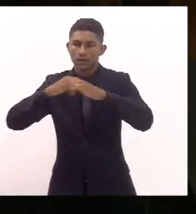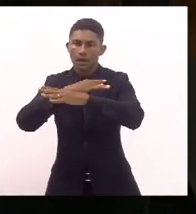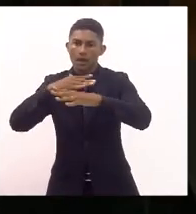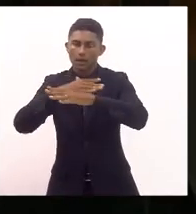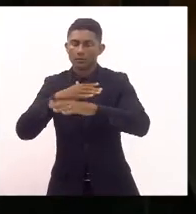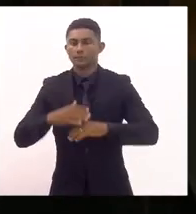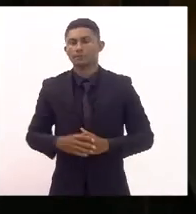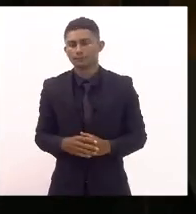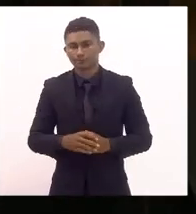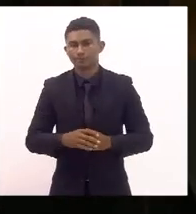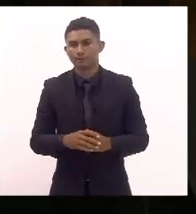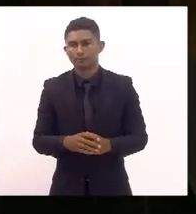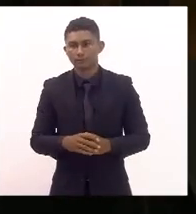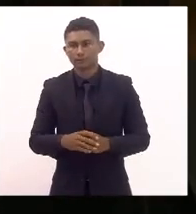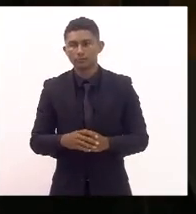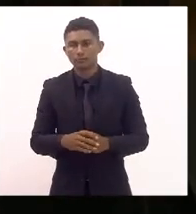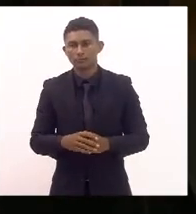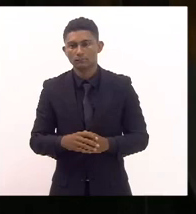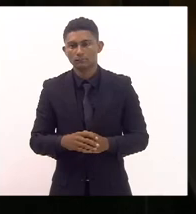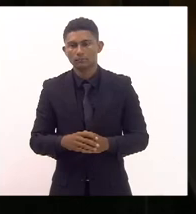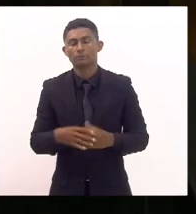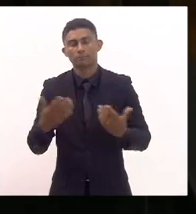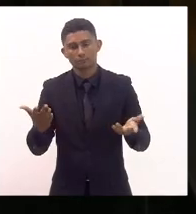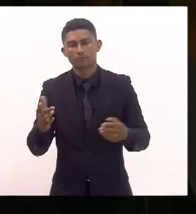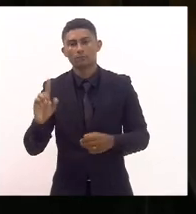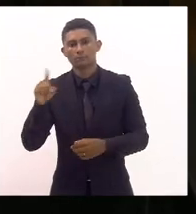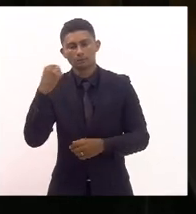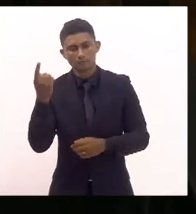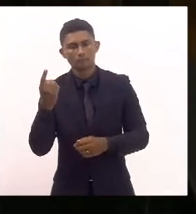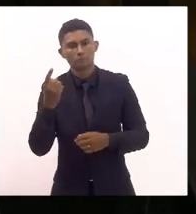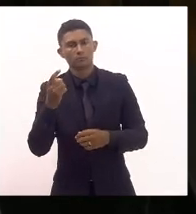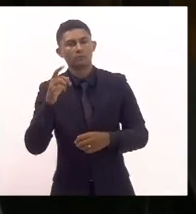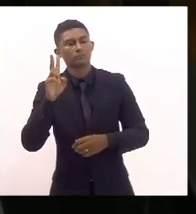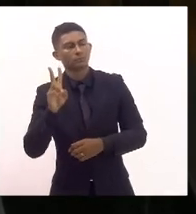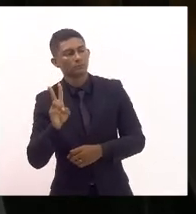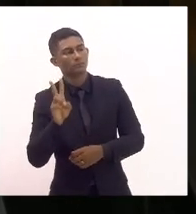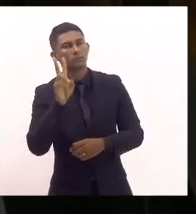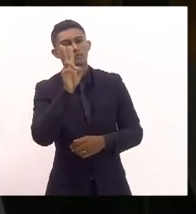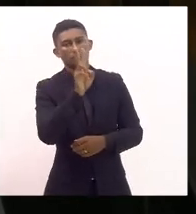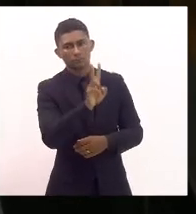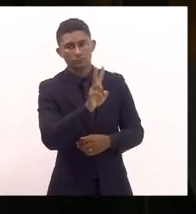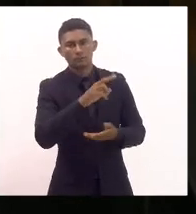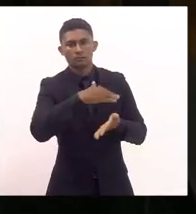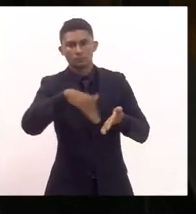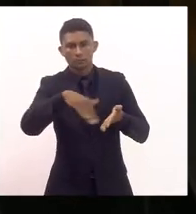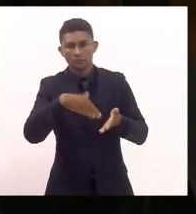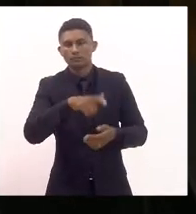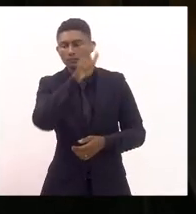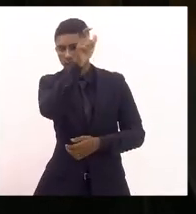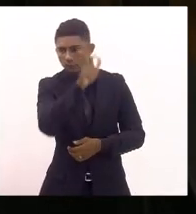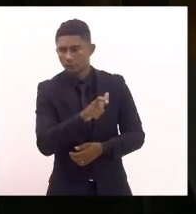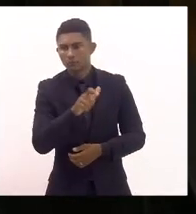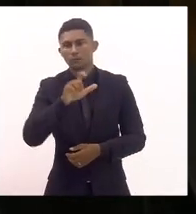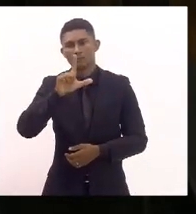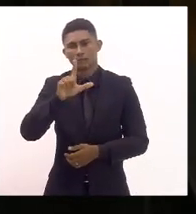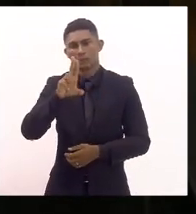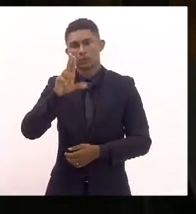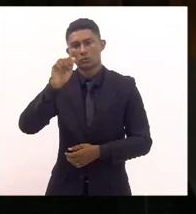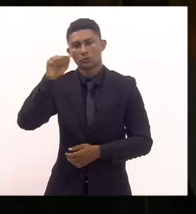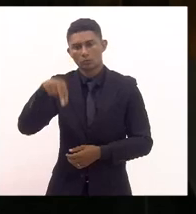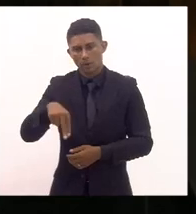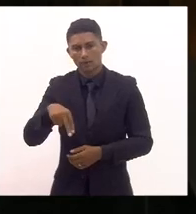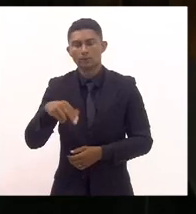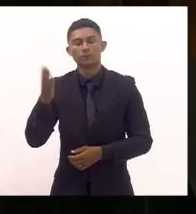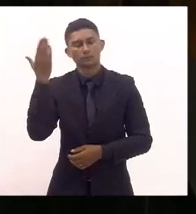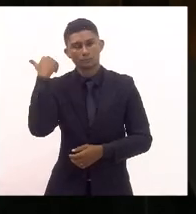levamos isso ao nosso secretário das cidades o Luan em companhia e